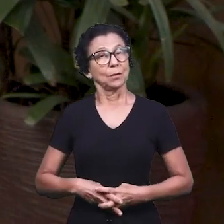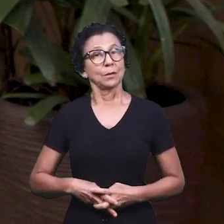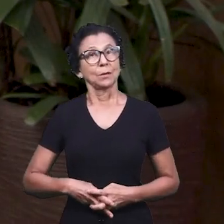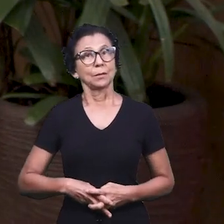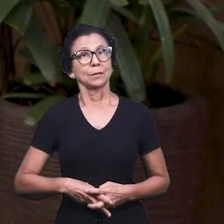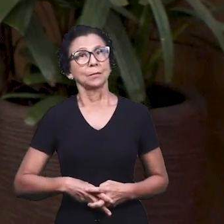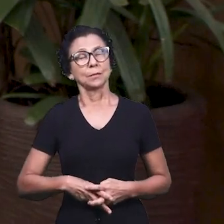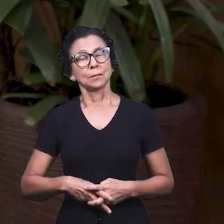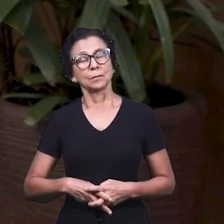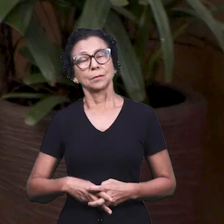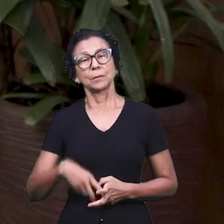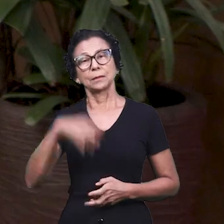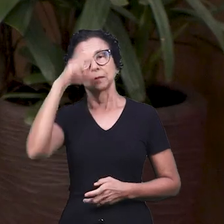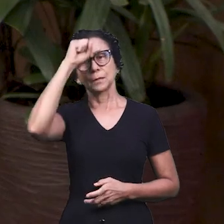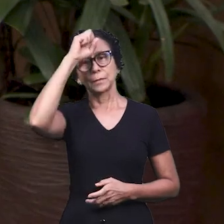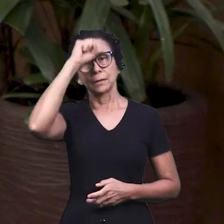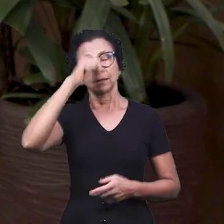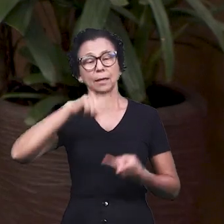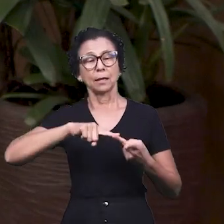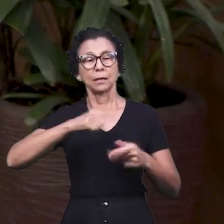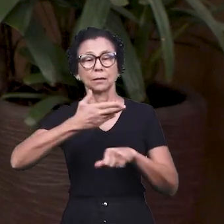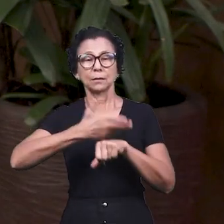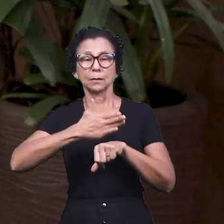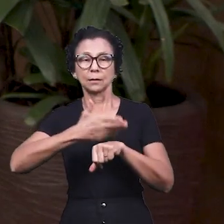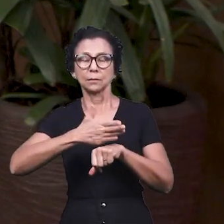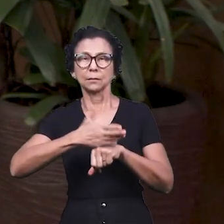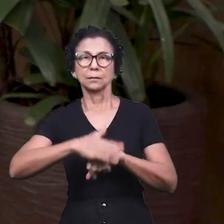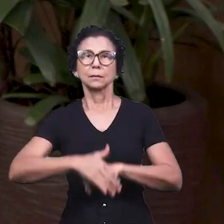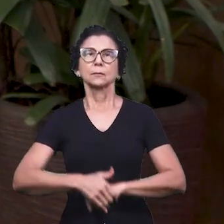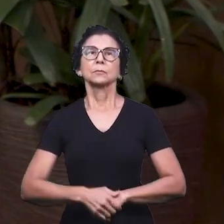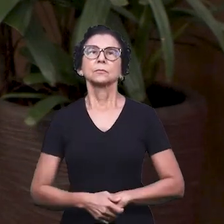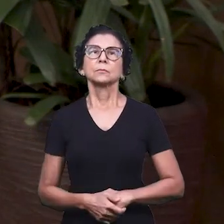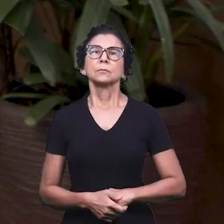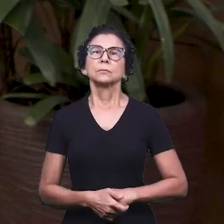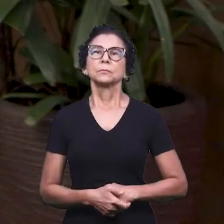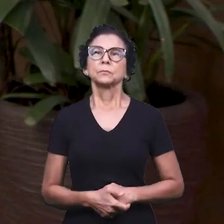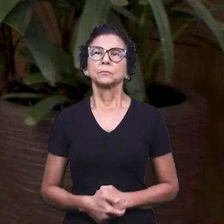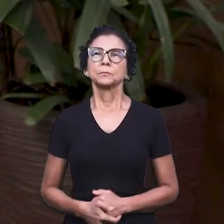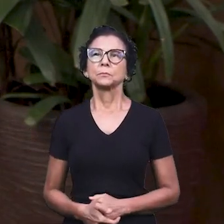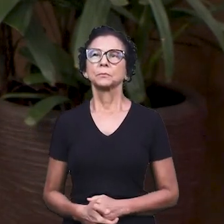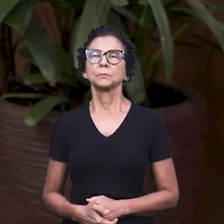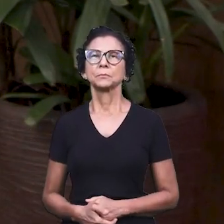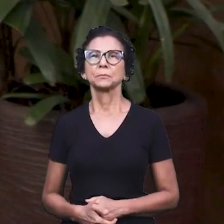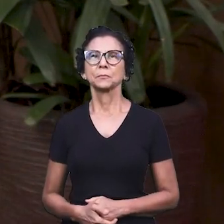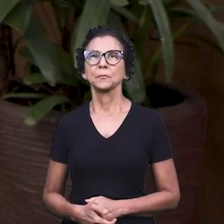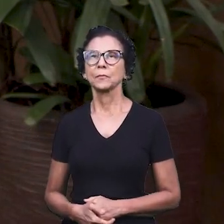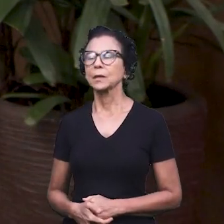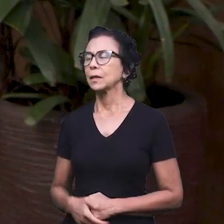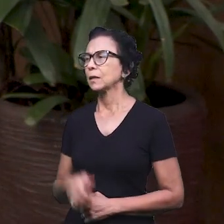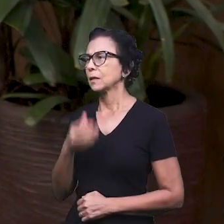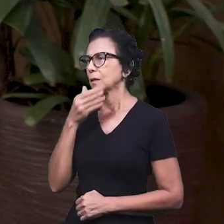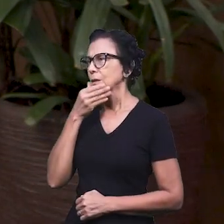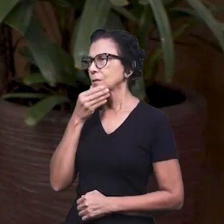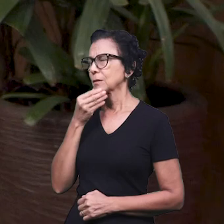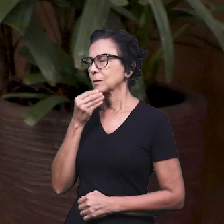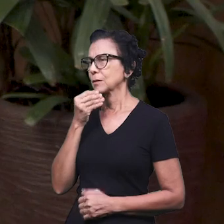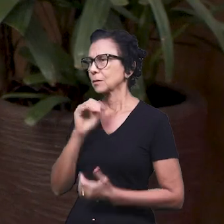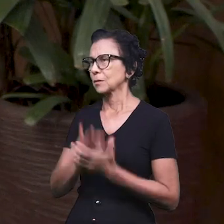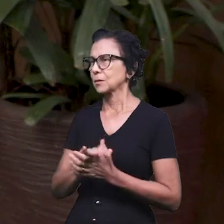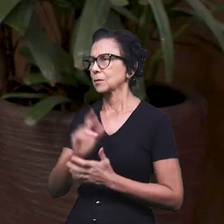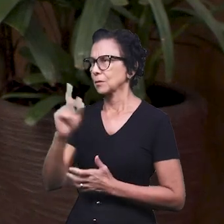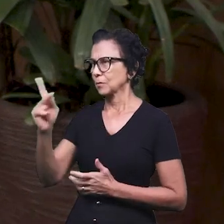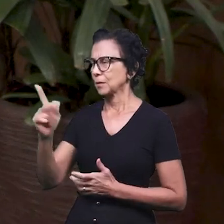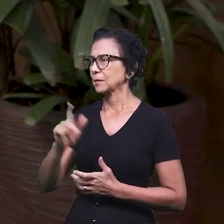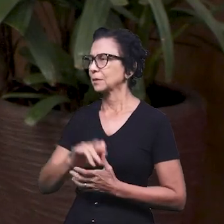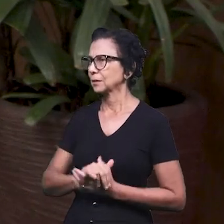decisões de aprendizado, de treinamento. Não precisa E aí o que o esposo da senhora disse